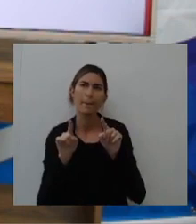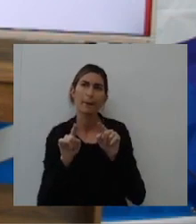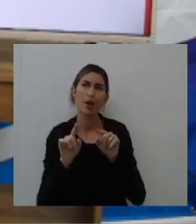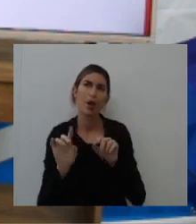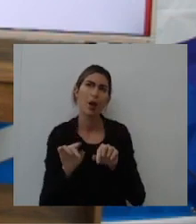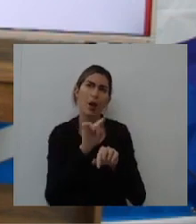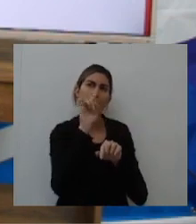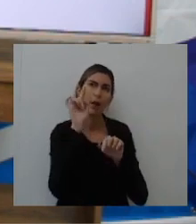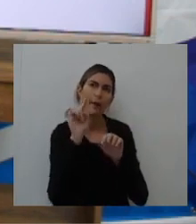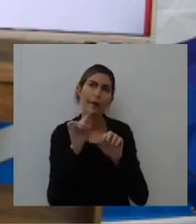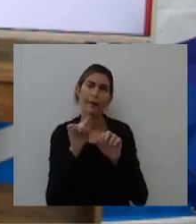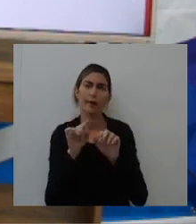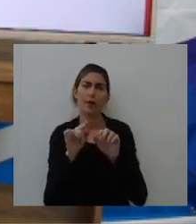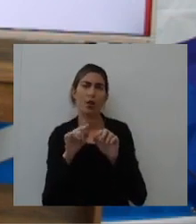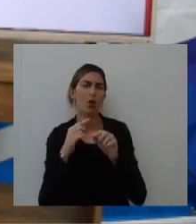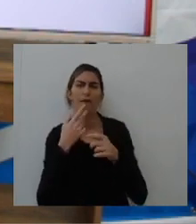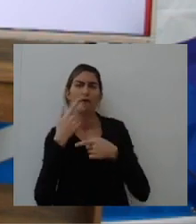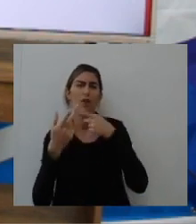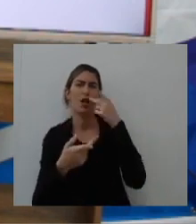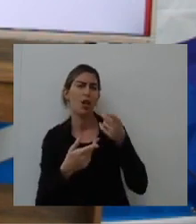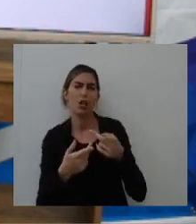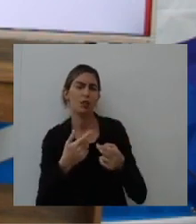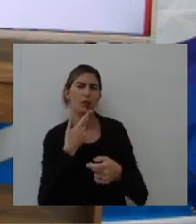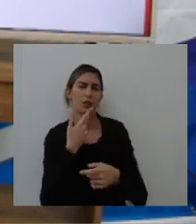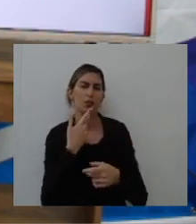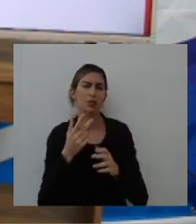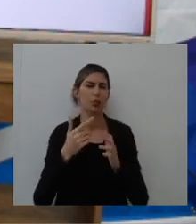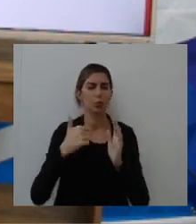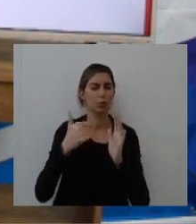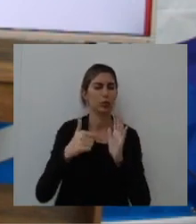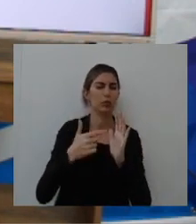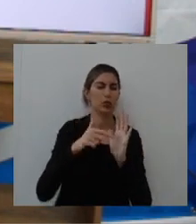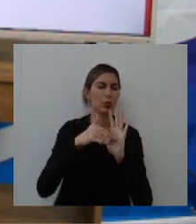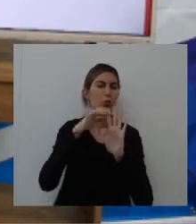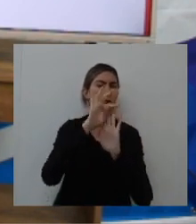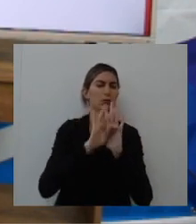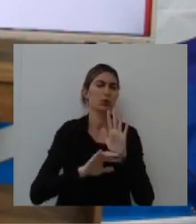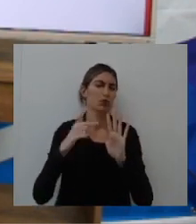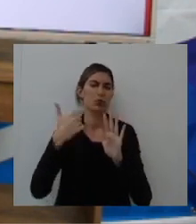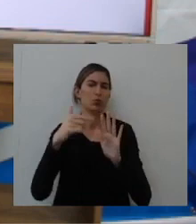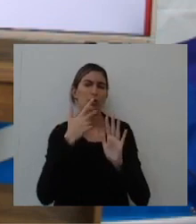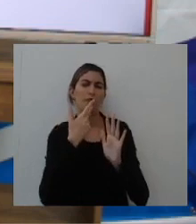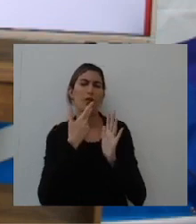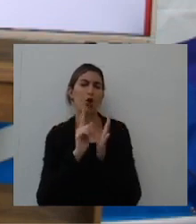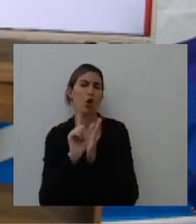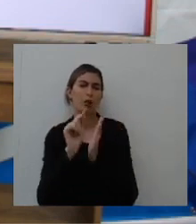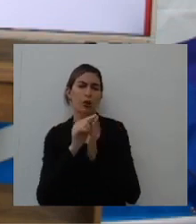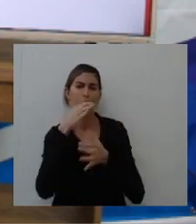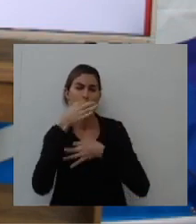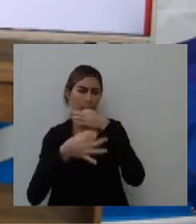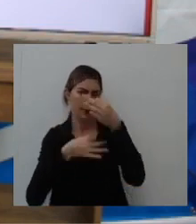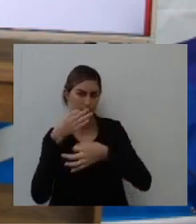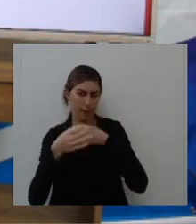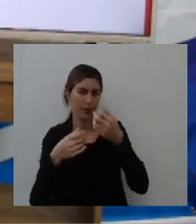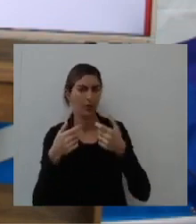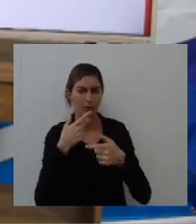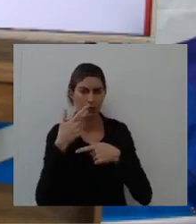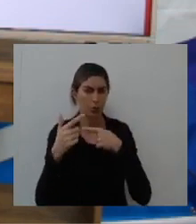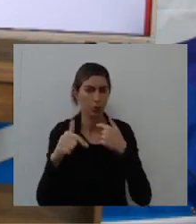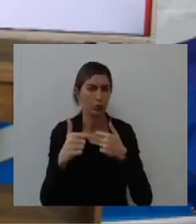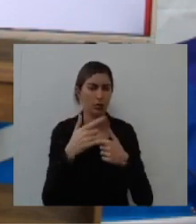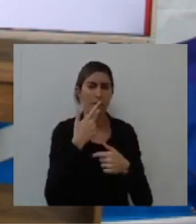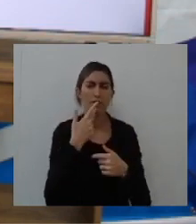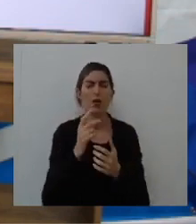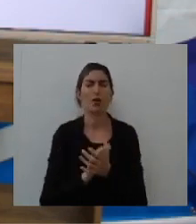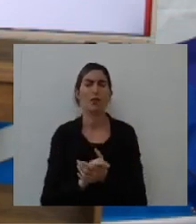está dito. Por exemplo, não estava dito no artigo de opinião que a gente acabou de ler, não estava dito